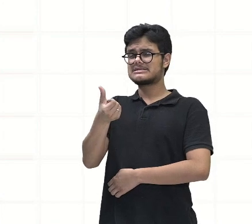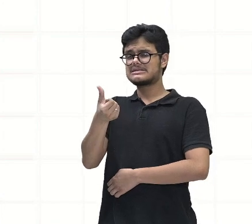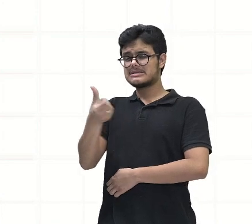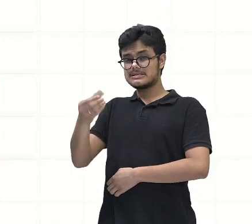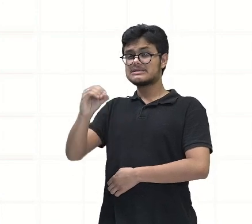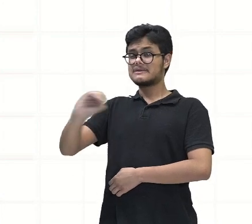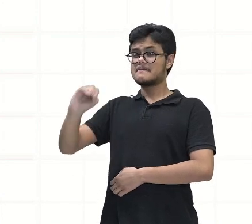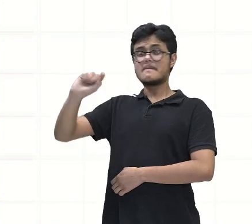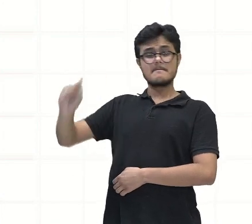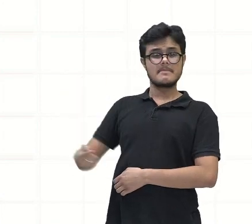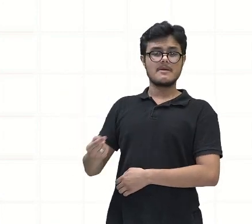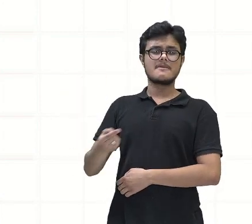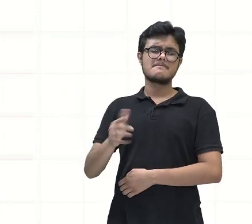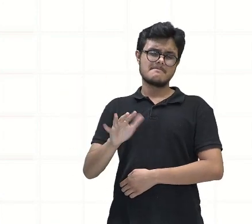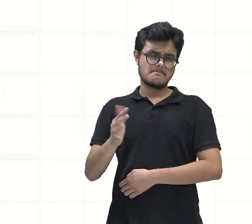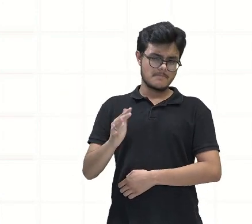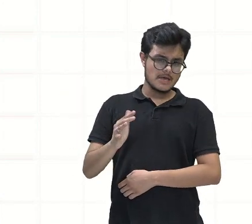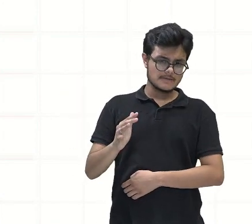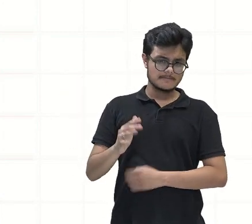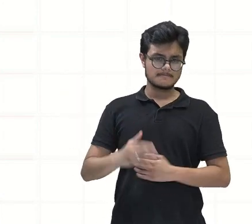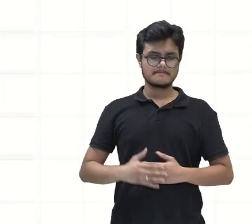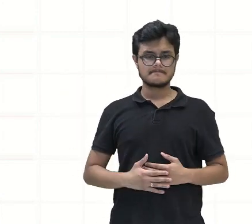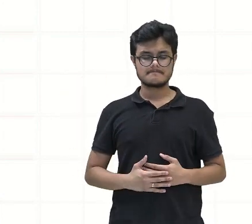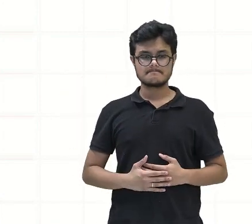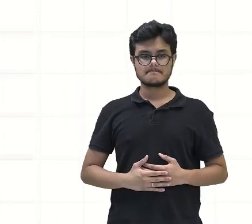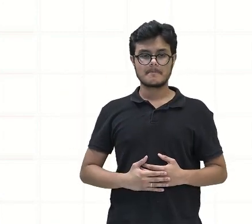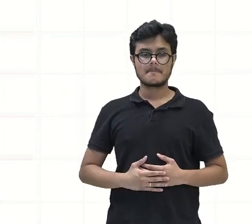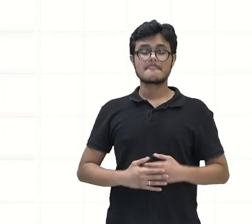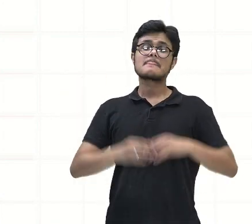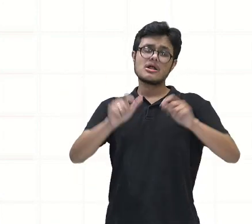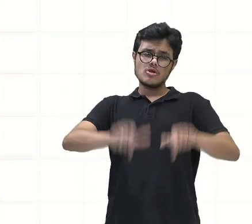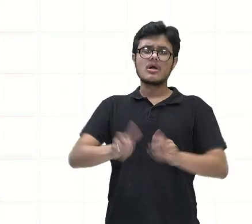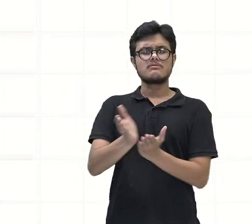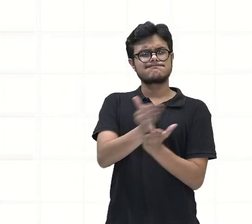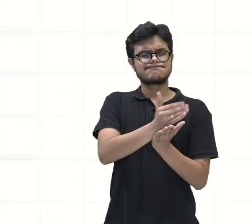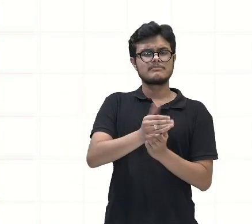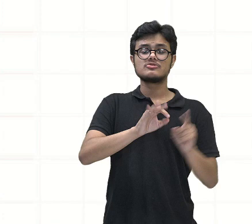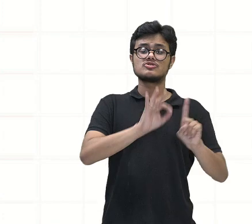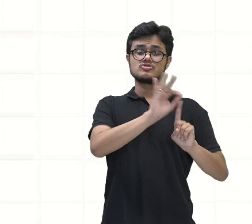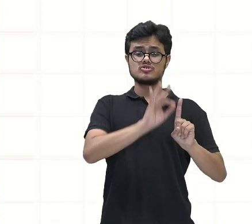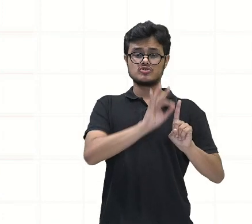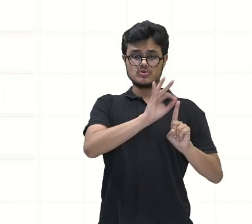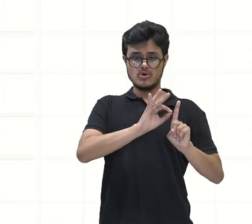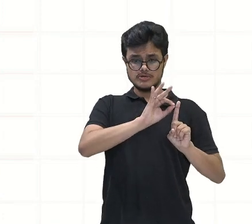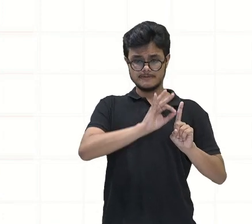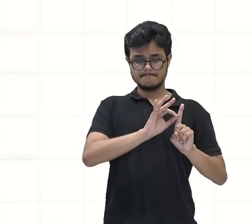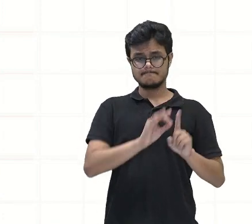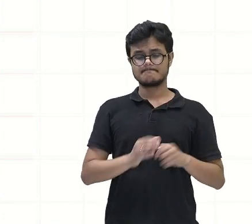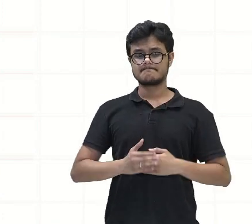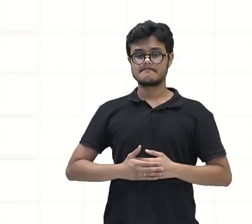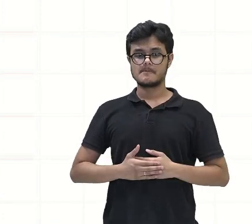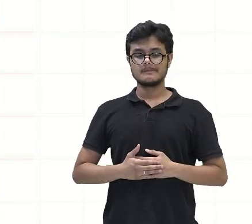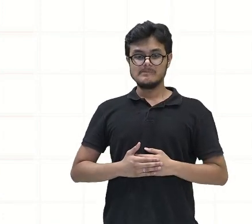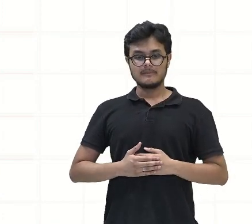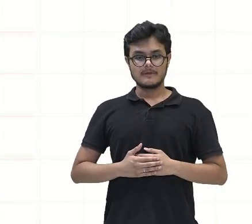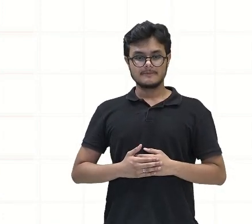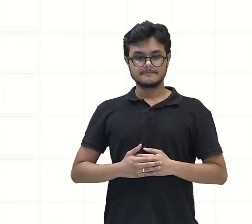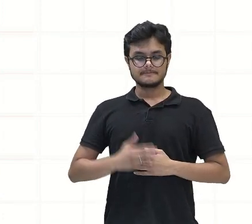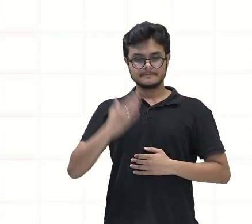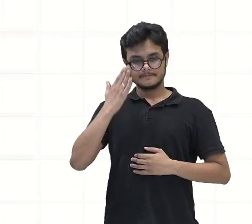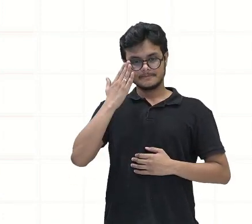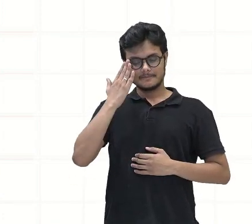né aproximadamente a área colhida né Eh da produção de soja aí